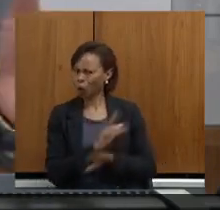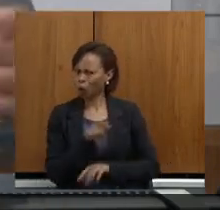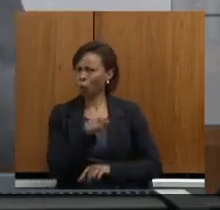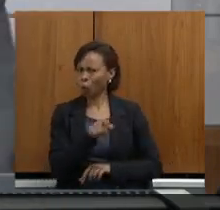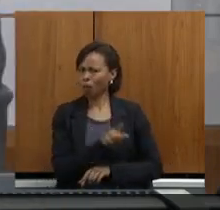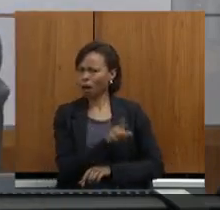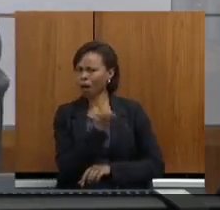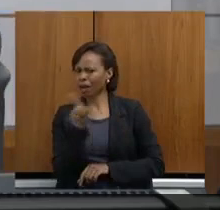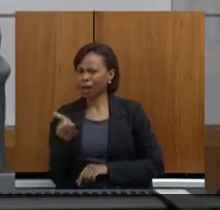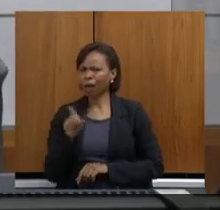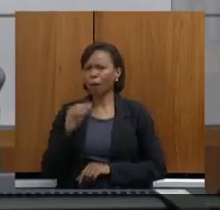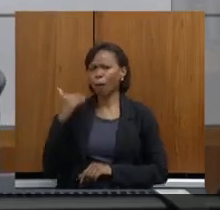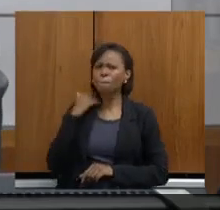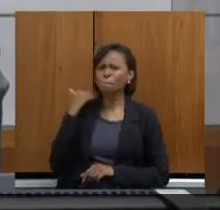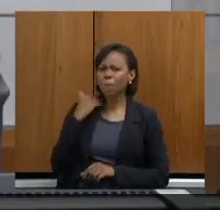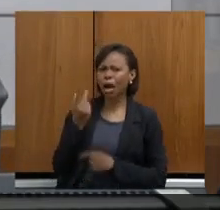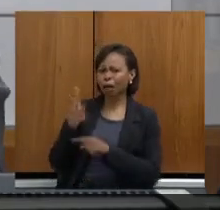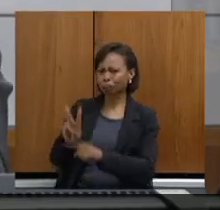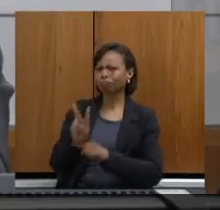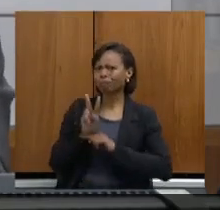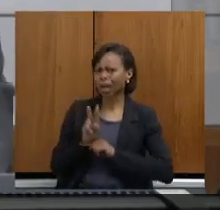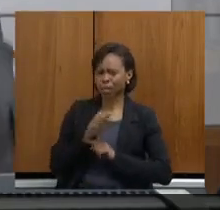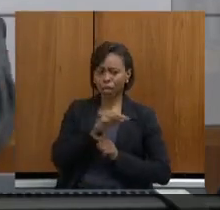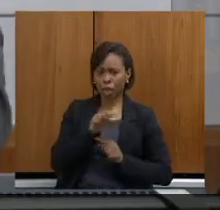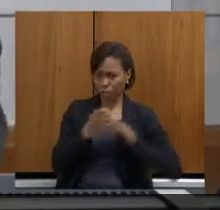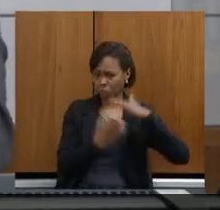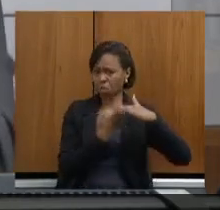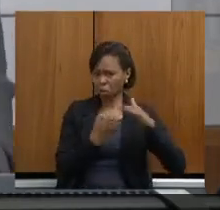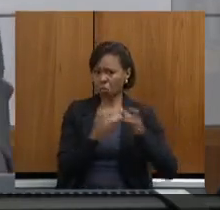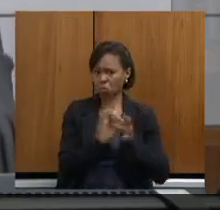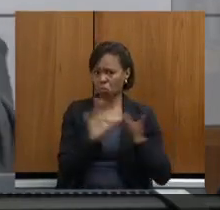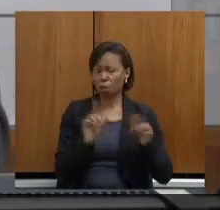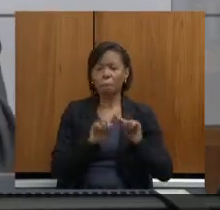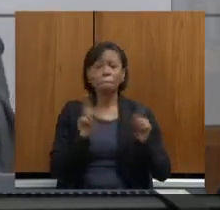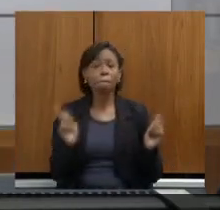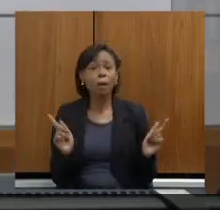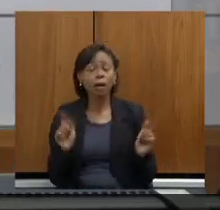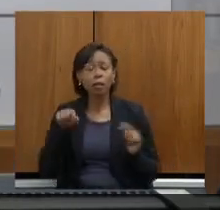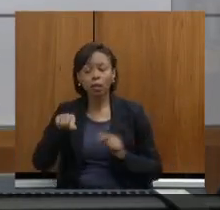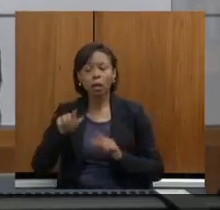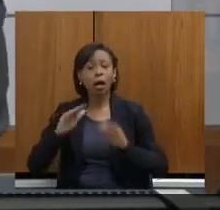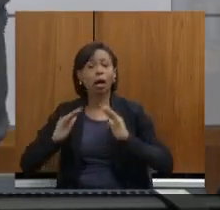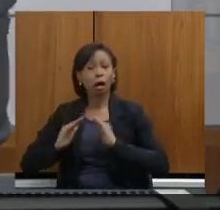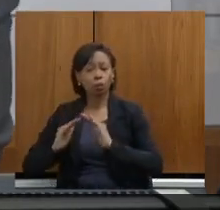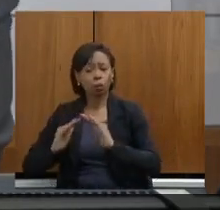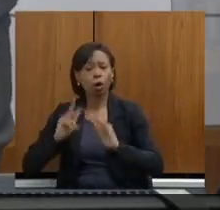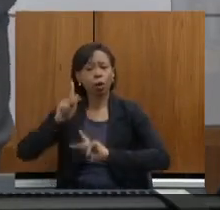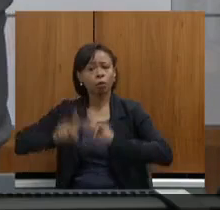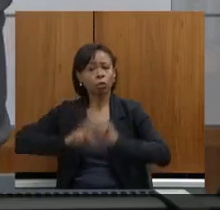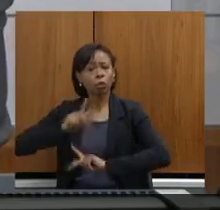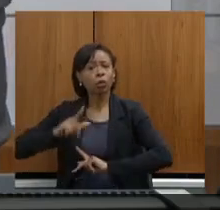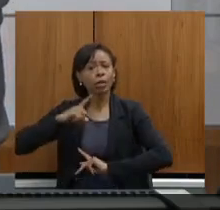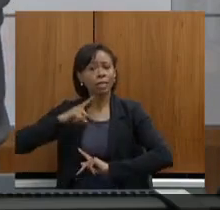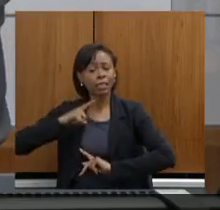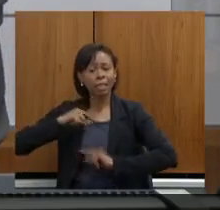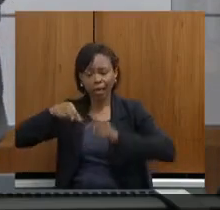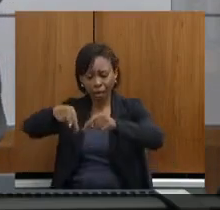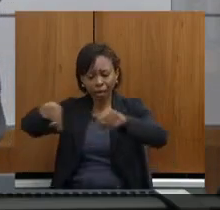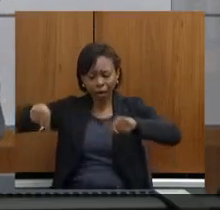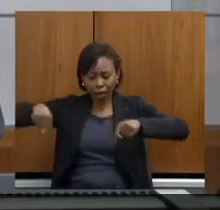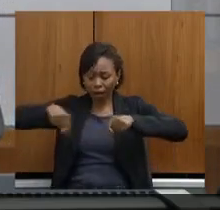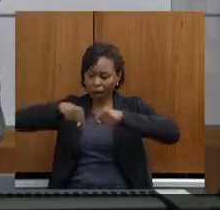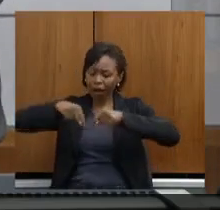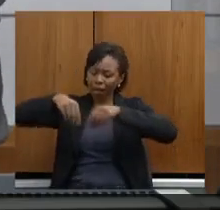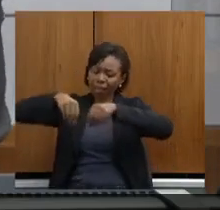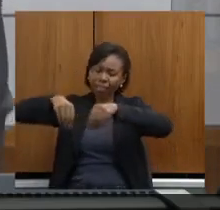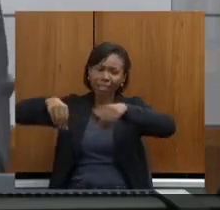Sudene do Banco do Nordeste pegar empréstimo mas o que tá acreditando aquela pessoa que está ali que tem a sua área azinha de quatro